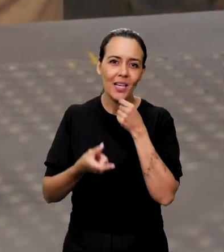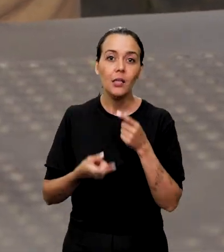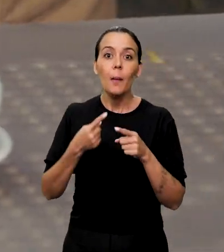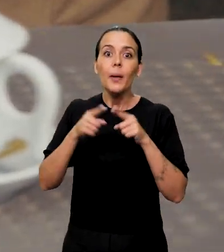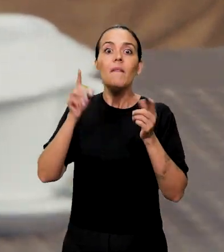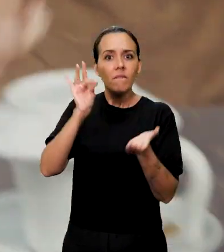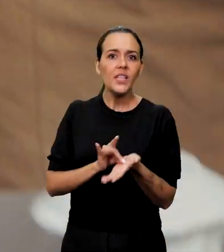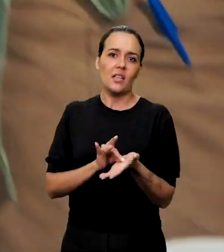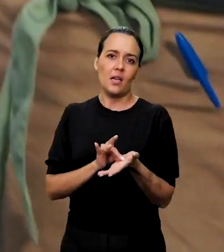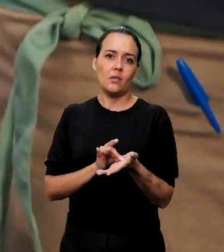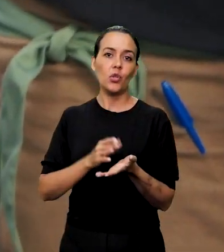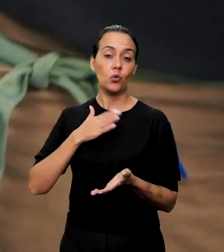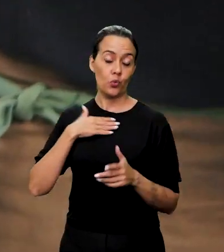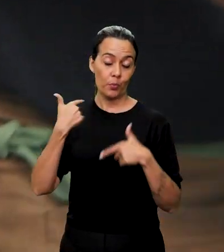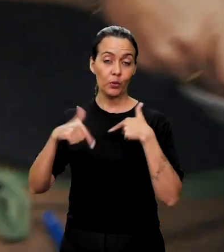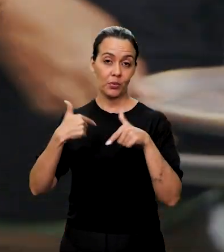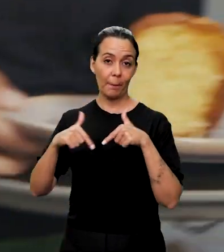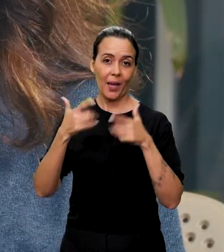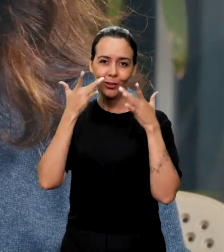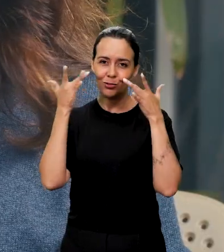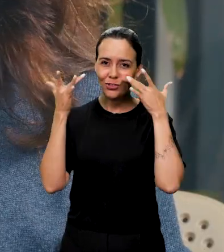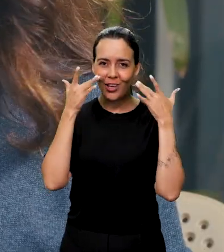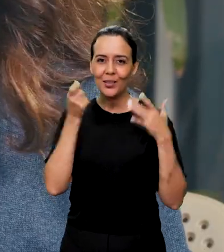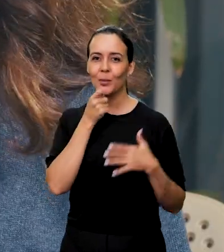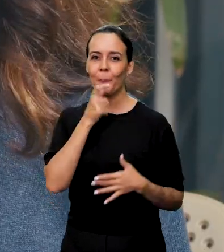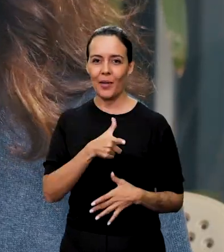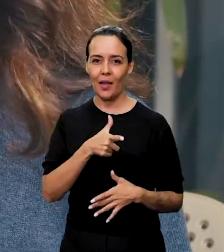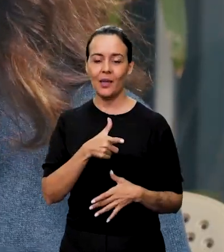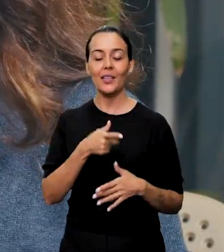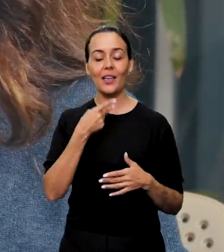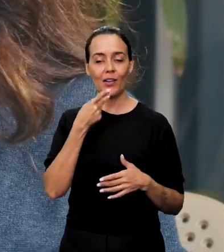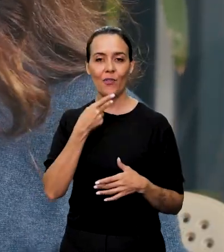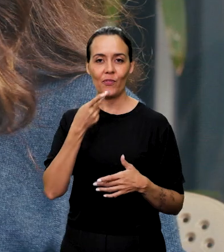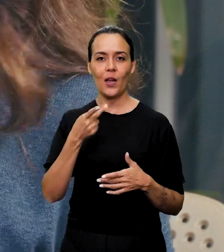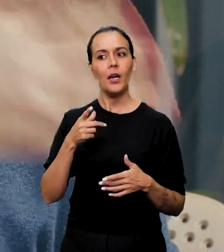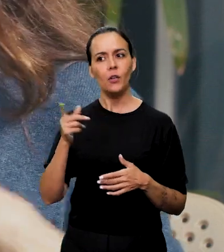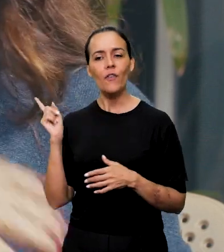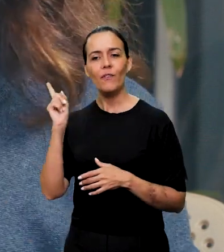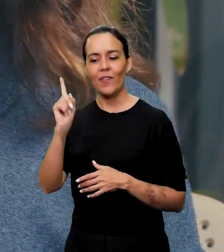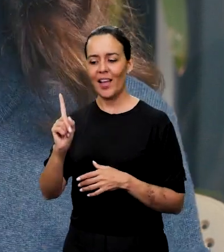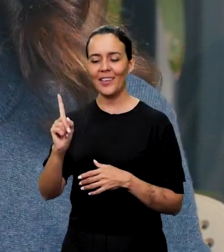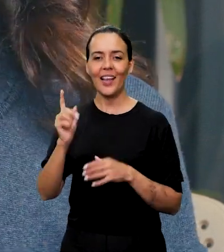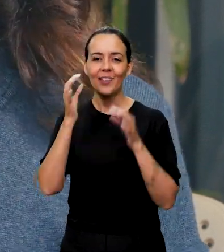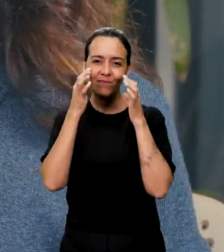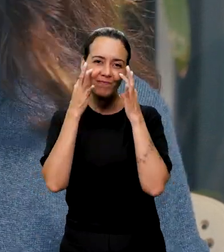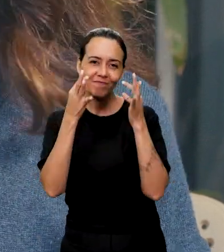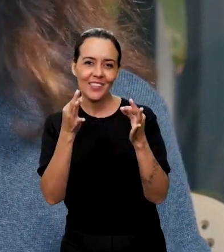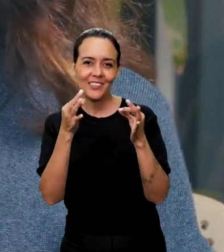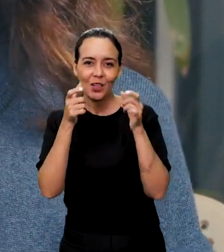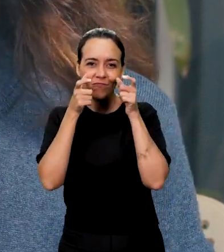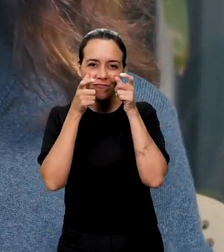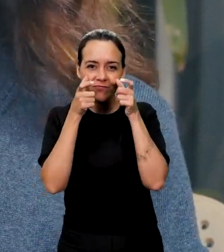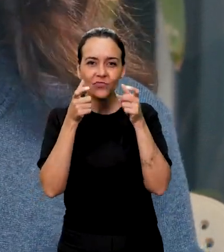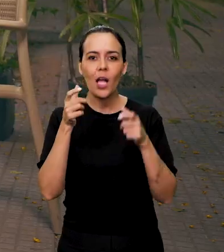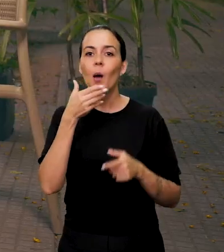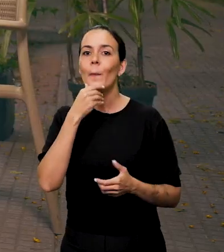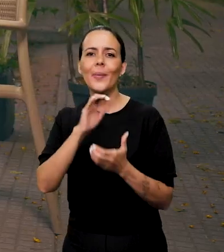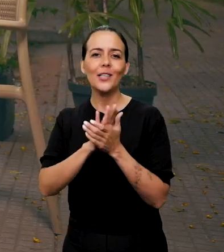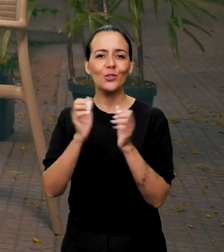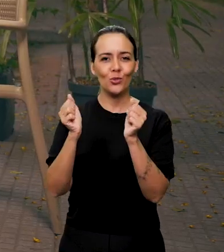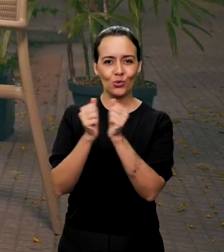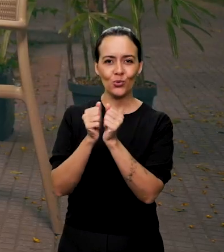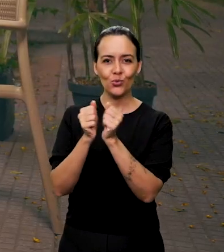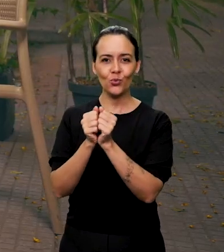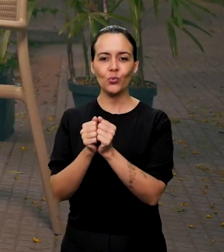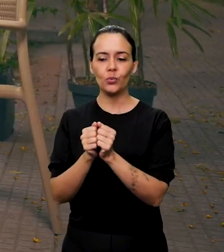trabalho, né, essa comédia que eu faço da puberdade à menopausa, vão alguns homens, alguns maridos, filhos e tal, e sempre eu tenho esse relato,